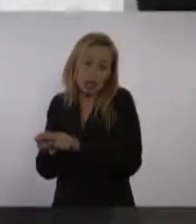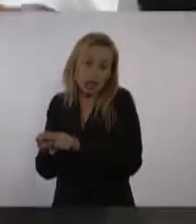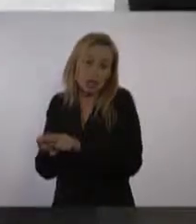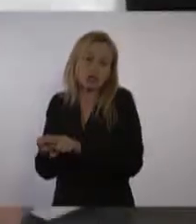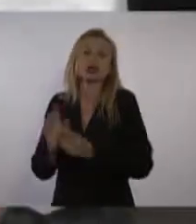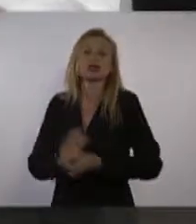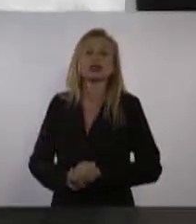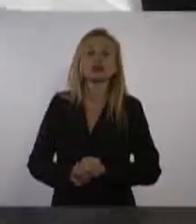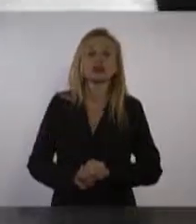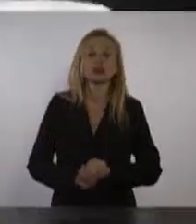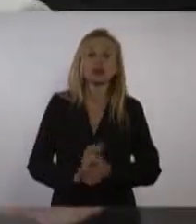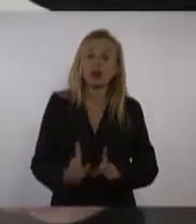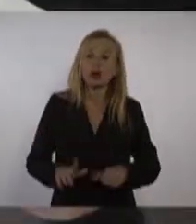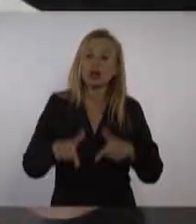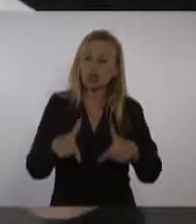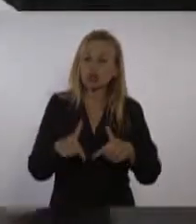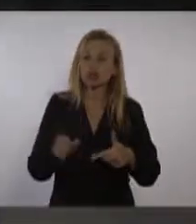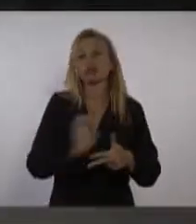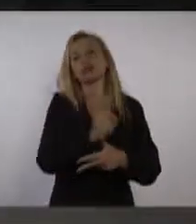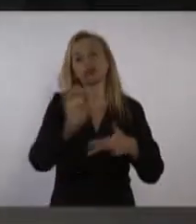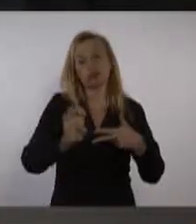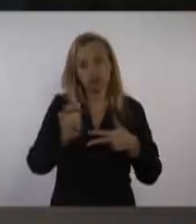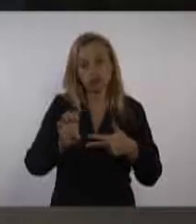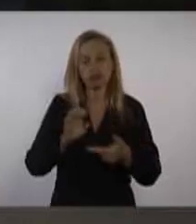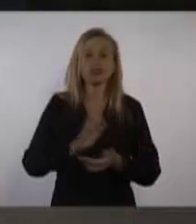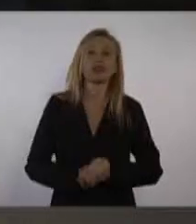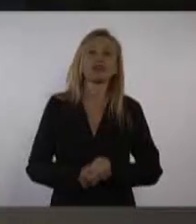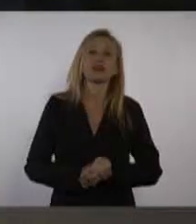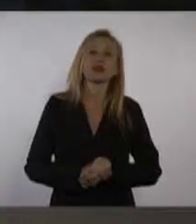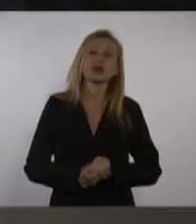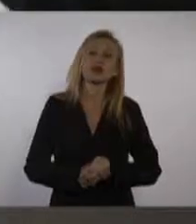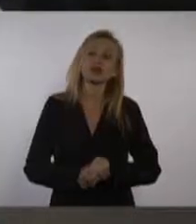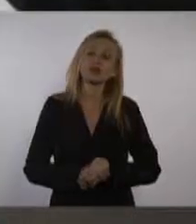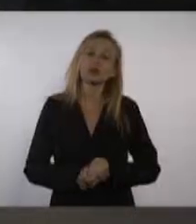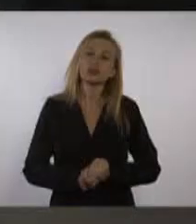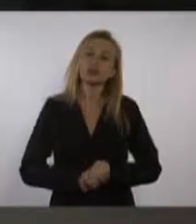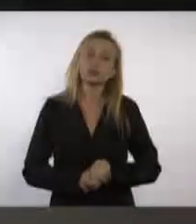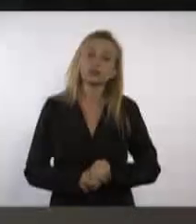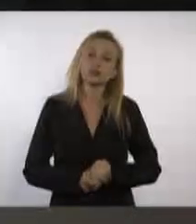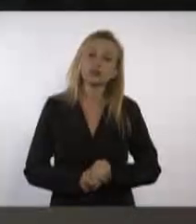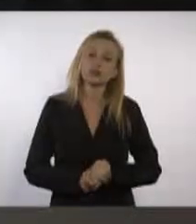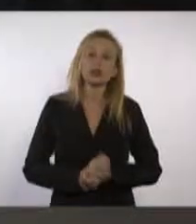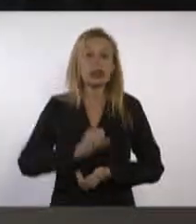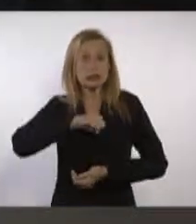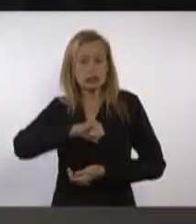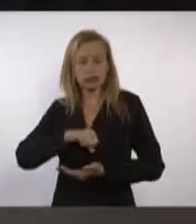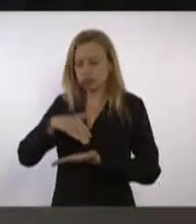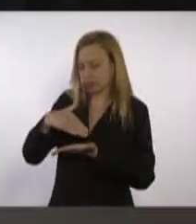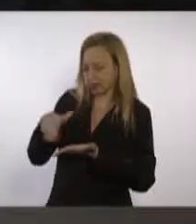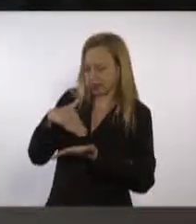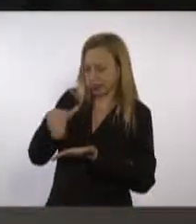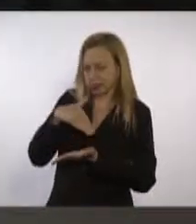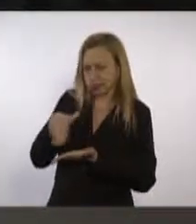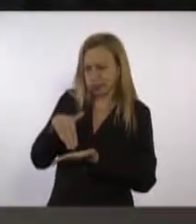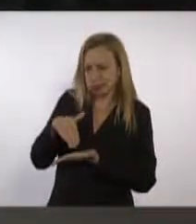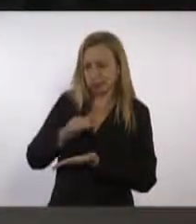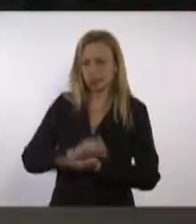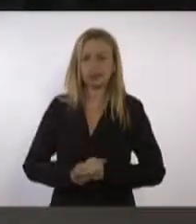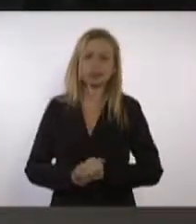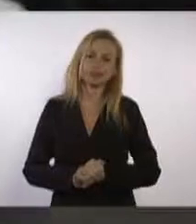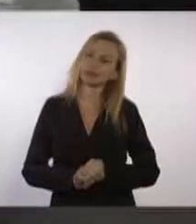das ações do Executivo. Porque se um secretário